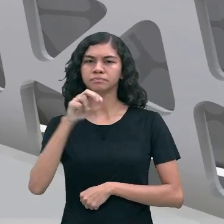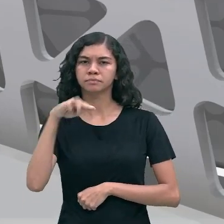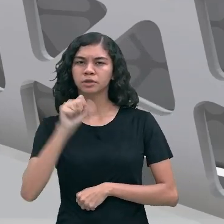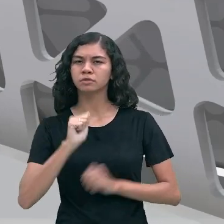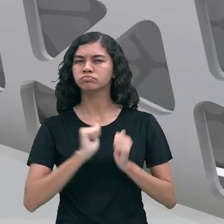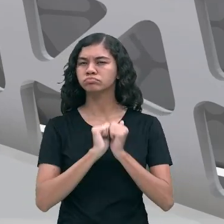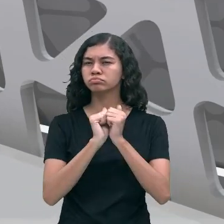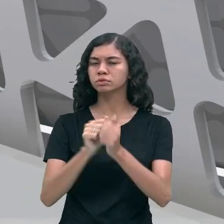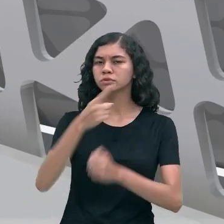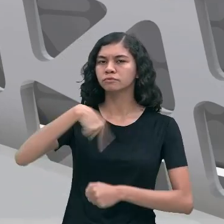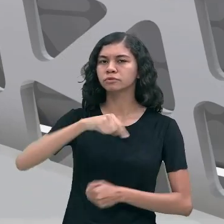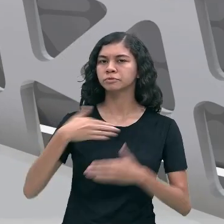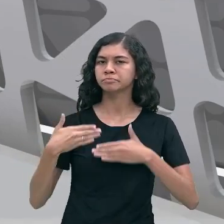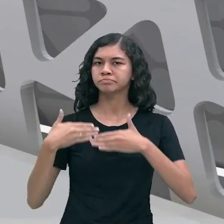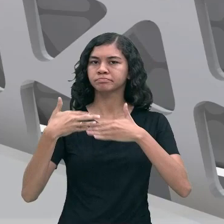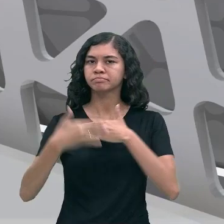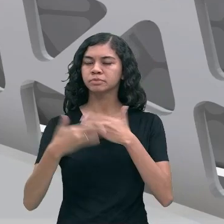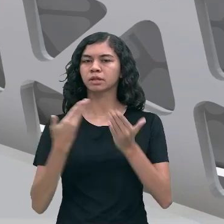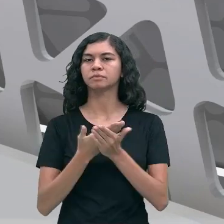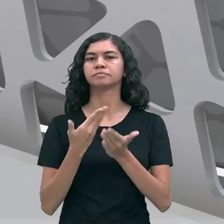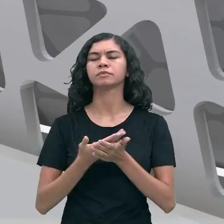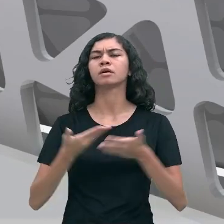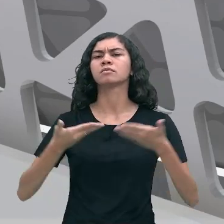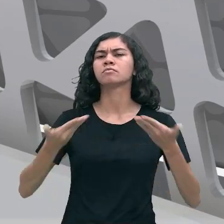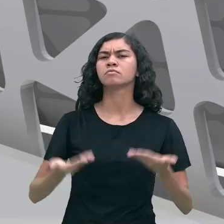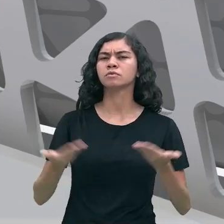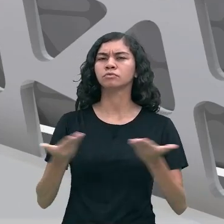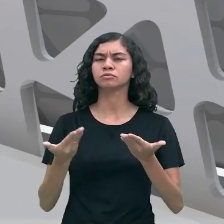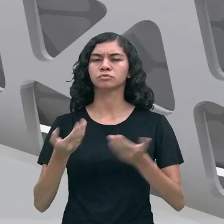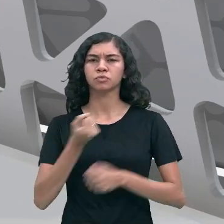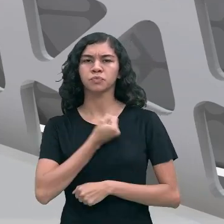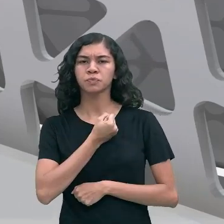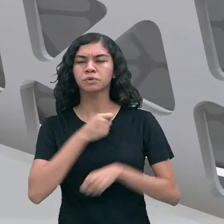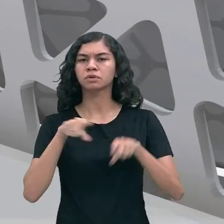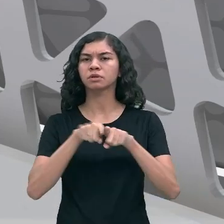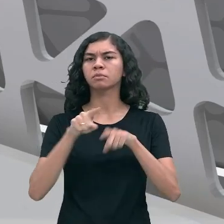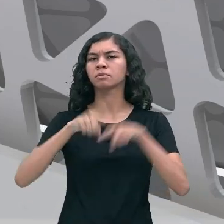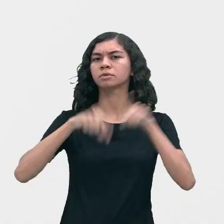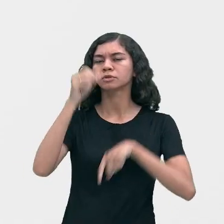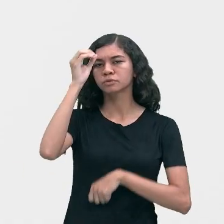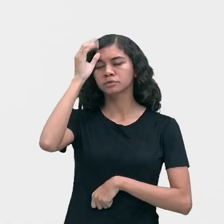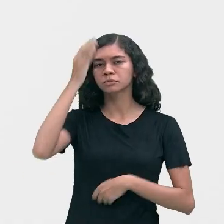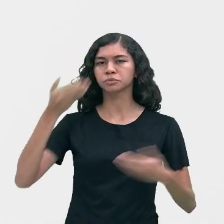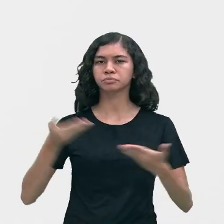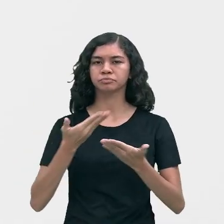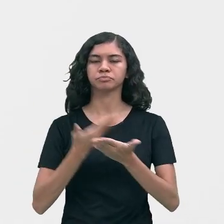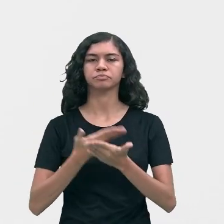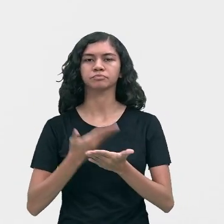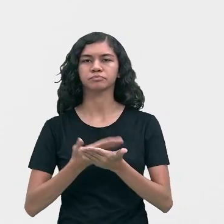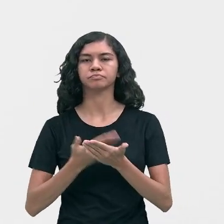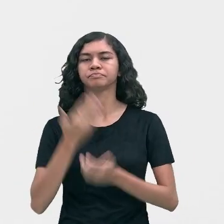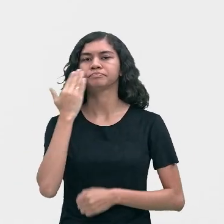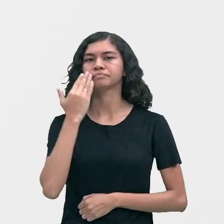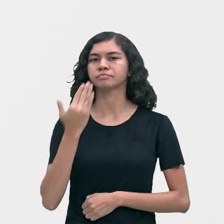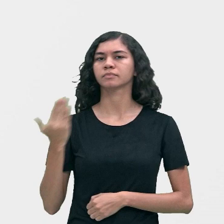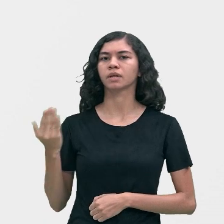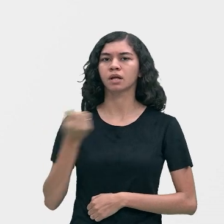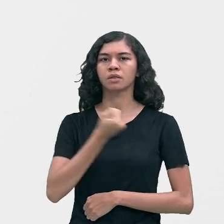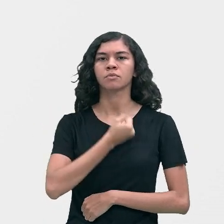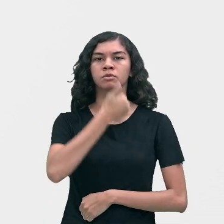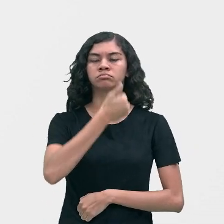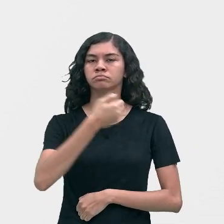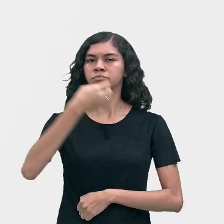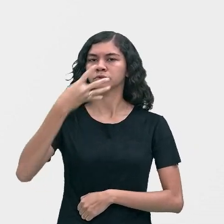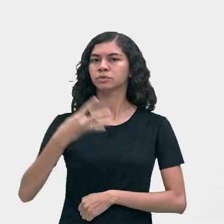vocês ao longo da nossa aula. Vamos verificar agora o número e o objeto de conhecimento da aula de hoje. Estamos na aula de número